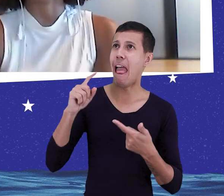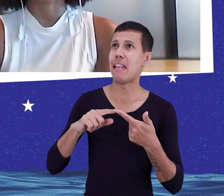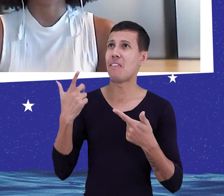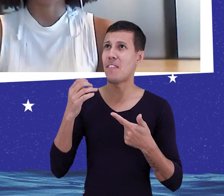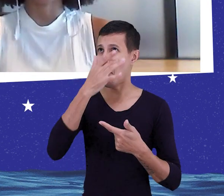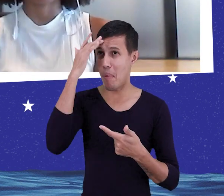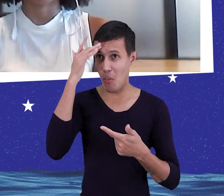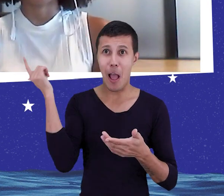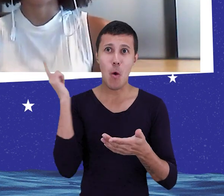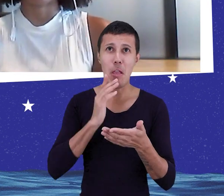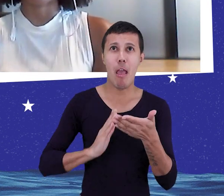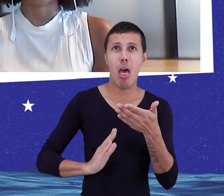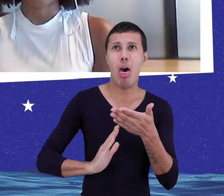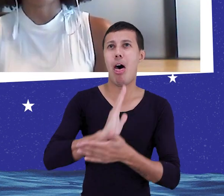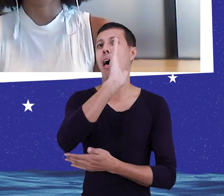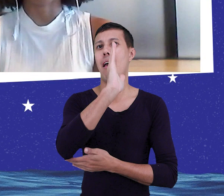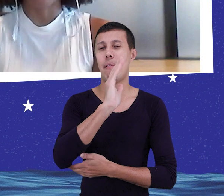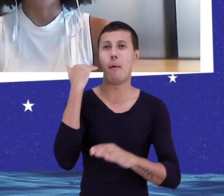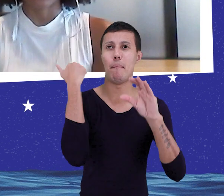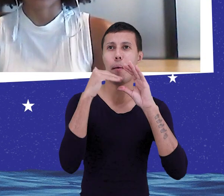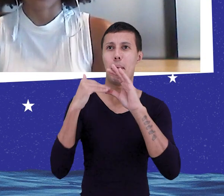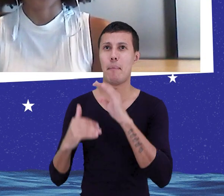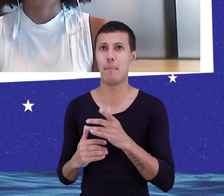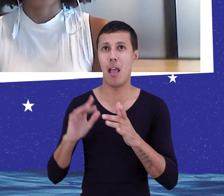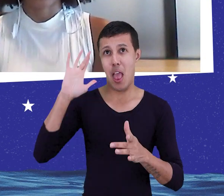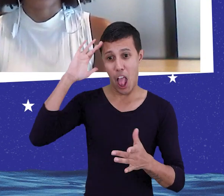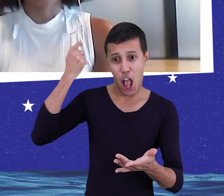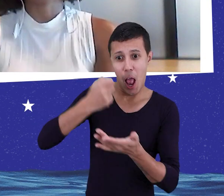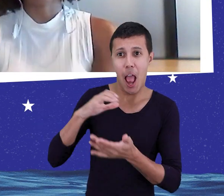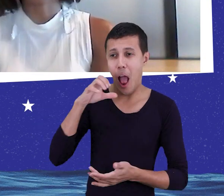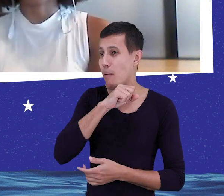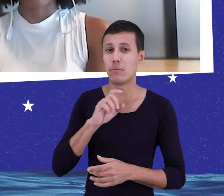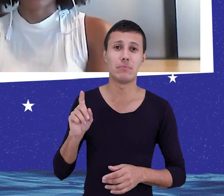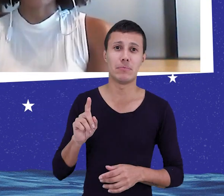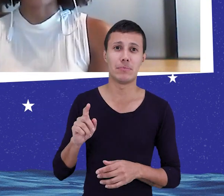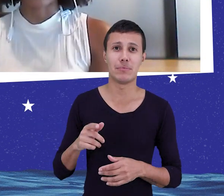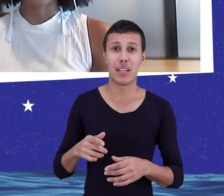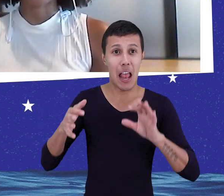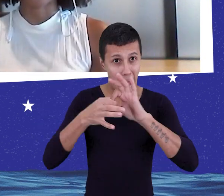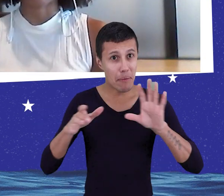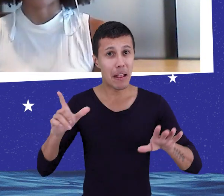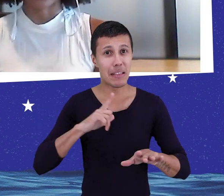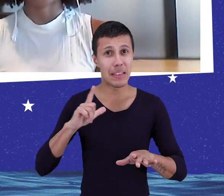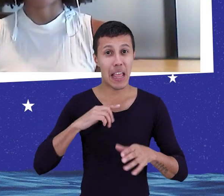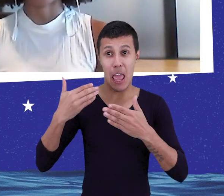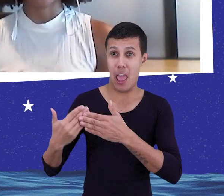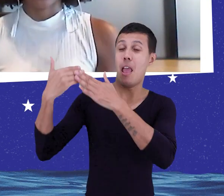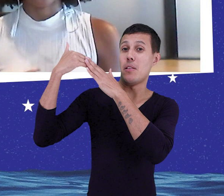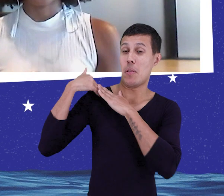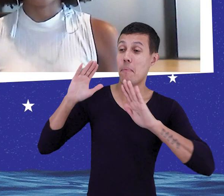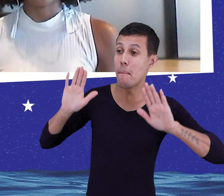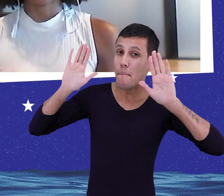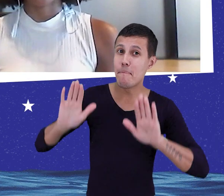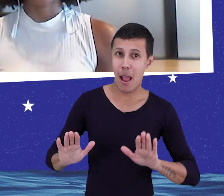ter uma aprovação num e-mail para tomar uma decisão. Ao mesmo tempo que essa liberdade ela traz responsabilidade, mas